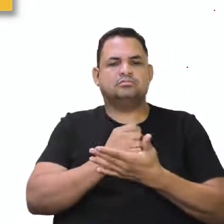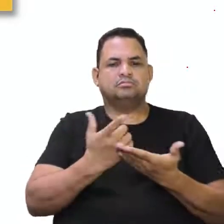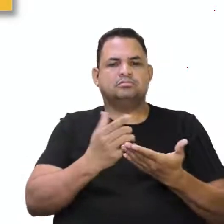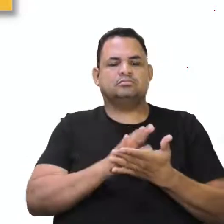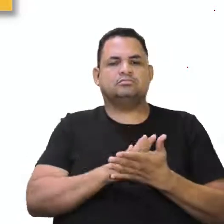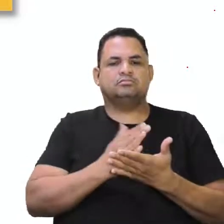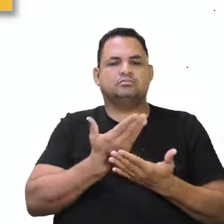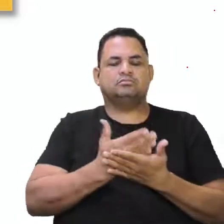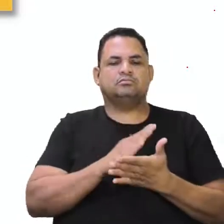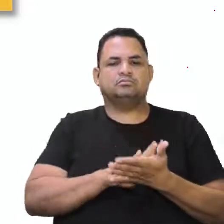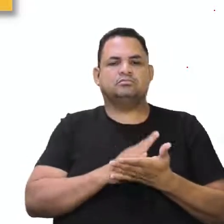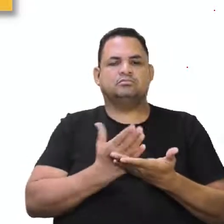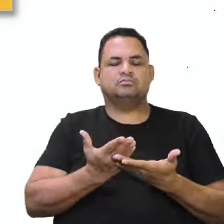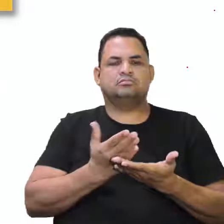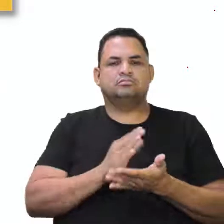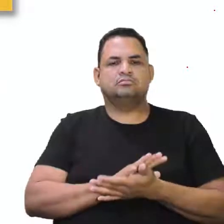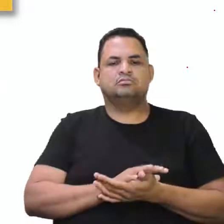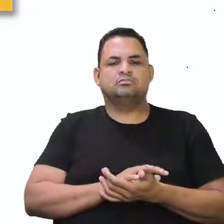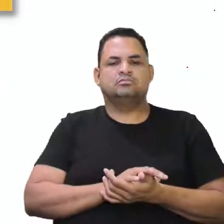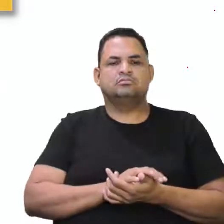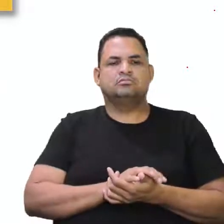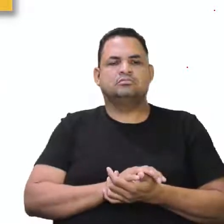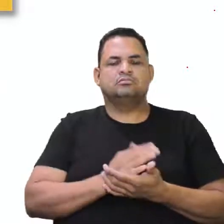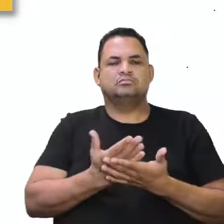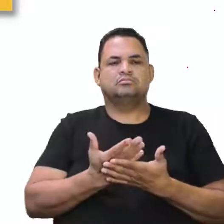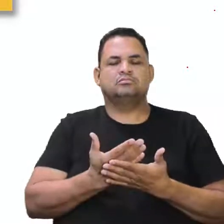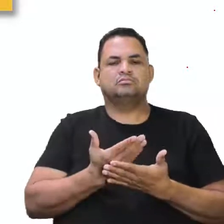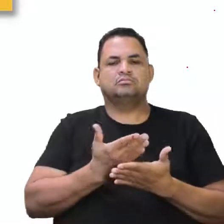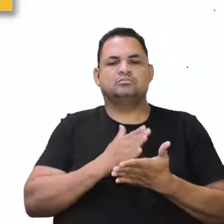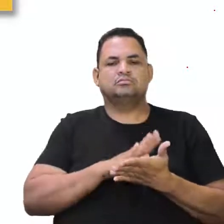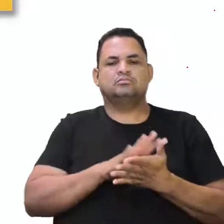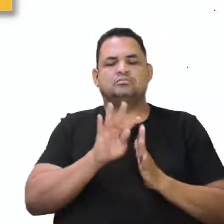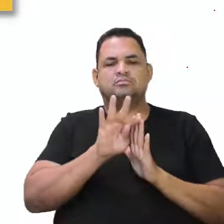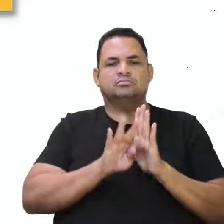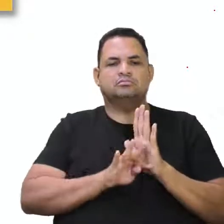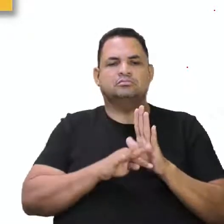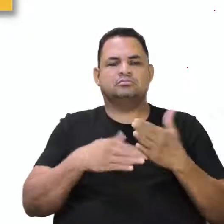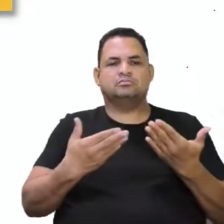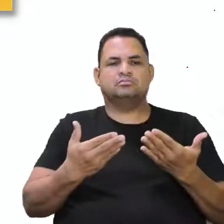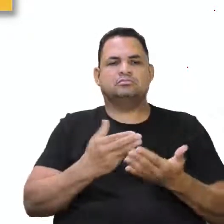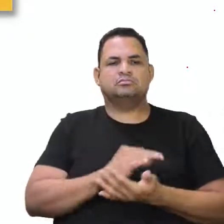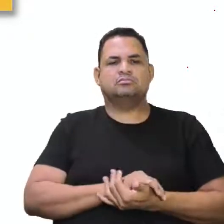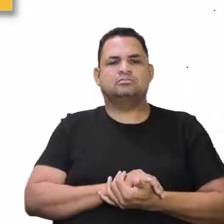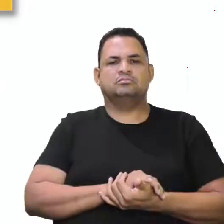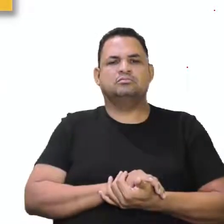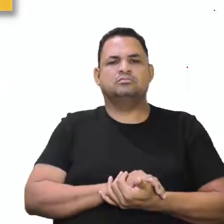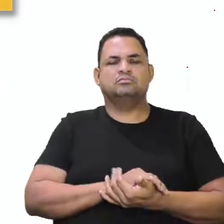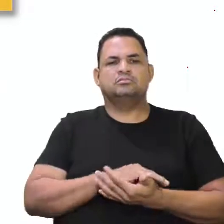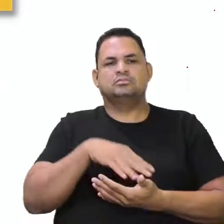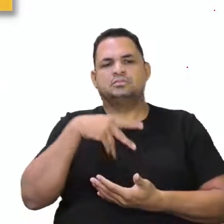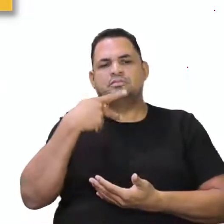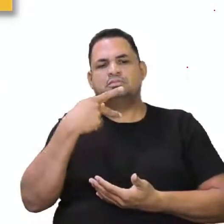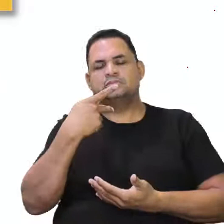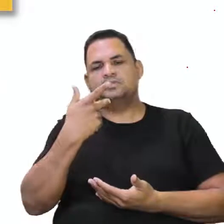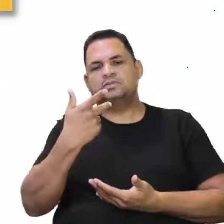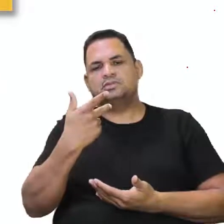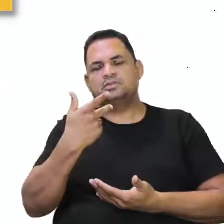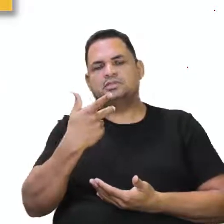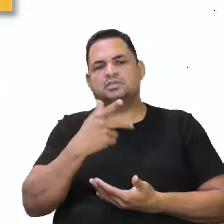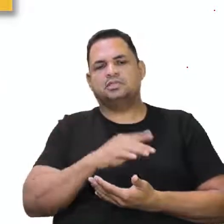a traduzir, a fazer a interpretação. Traduzir não, mas fazer a interpretação do texto. Aqui, obviamente, a gente vai falar inglês, vou